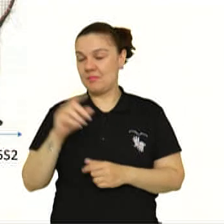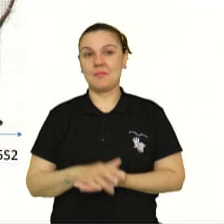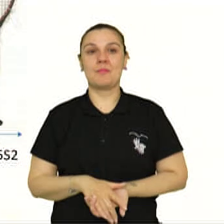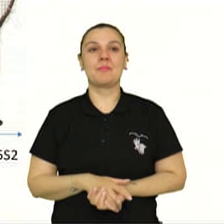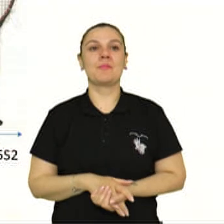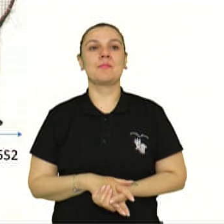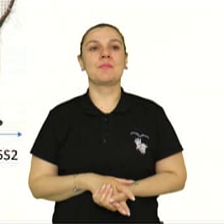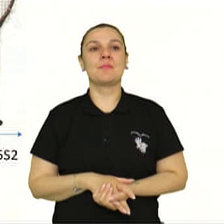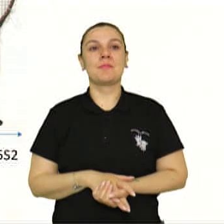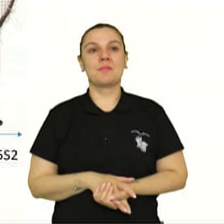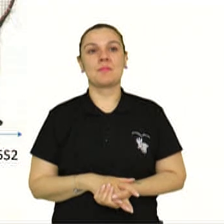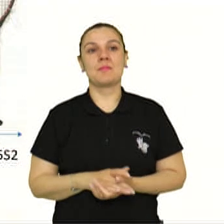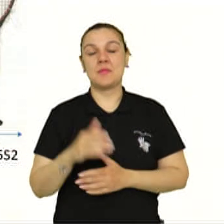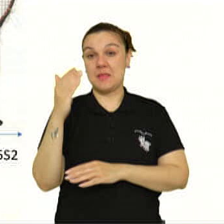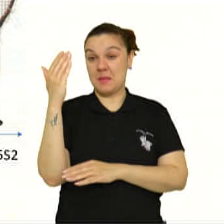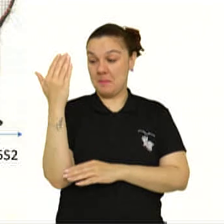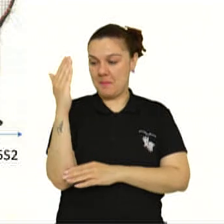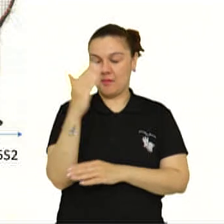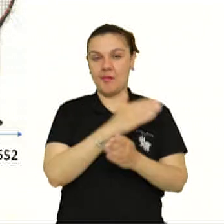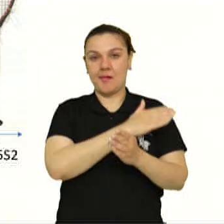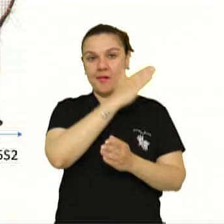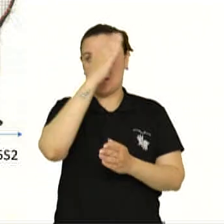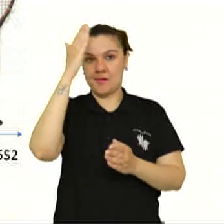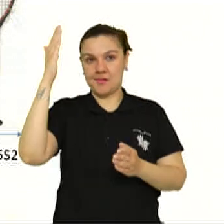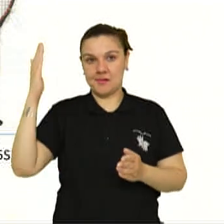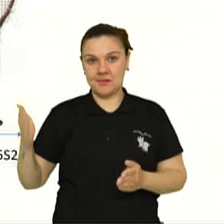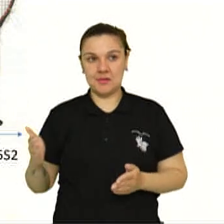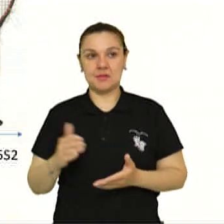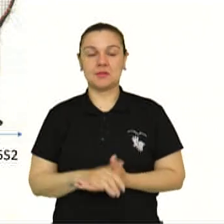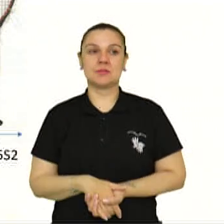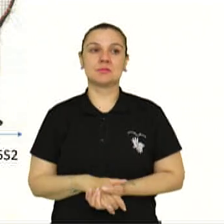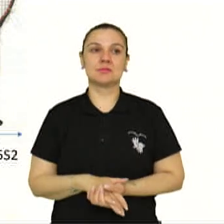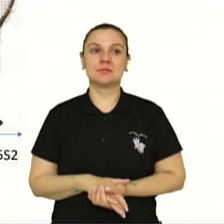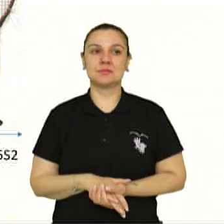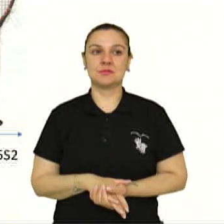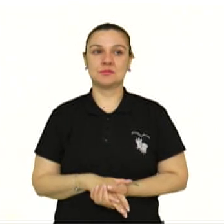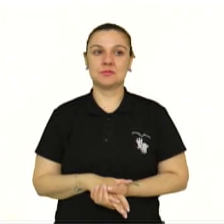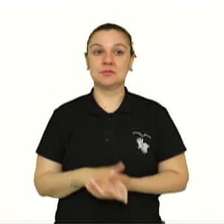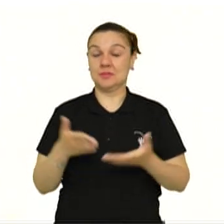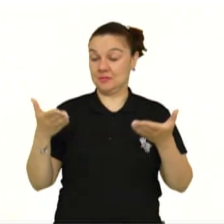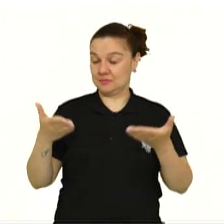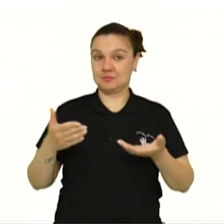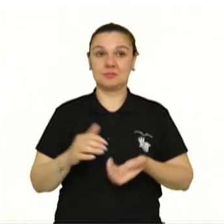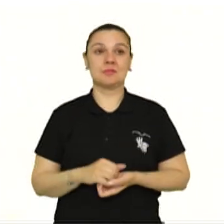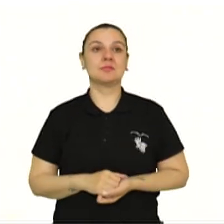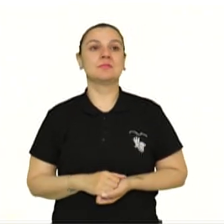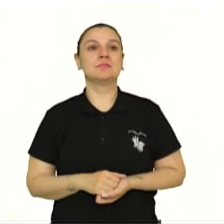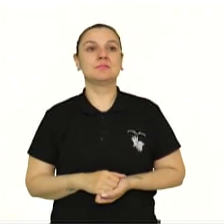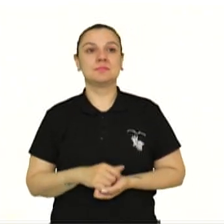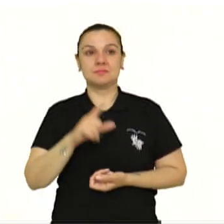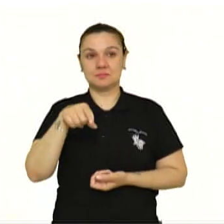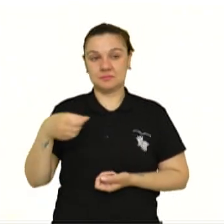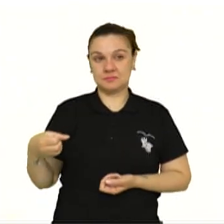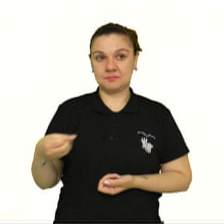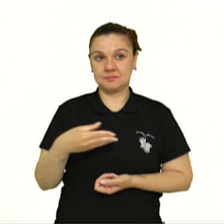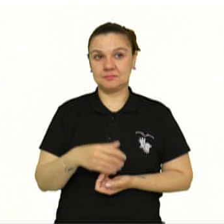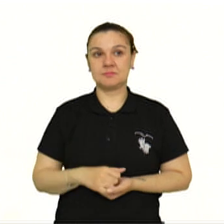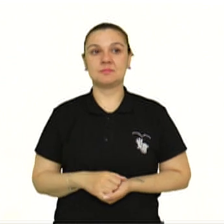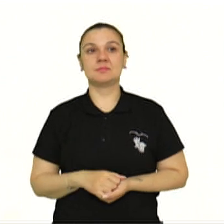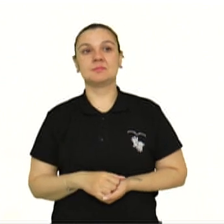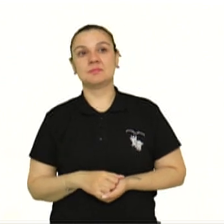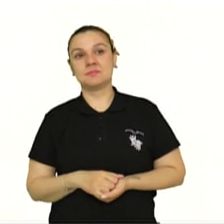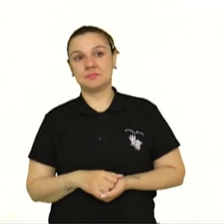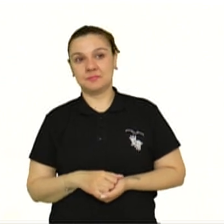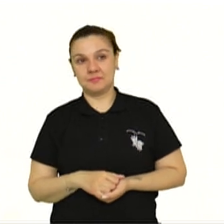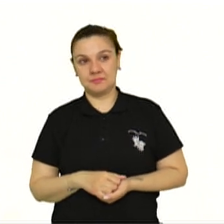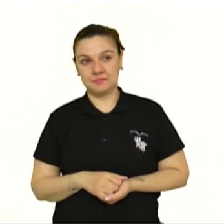com o tempo evoluindo de madeira e foram chegando nos dias atuais. Que são essas mais modernas, tá?